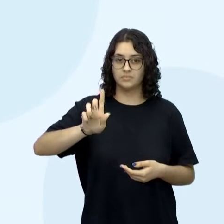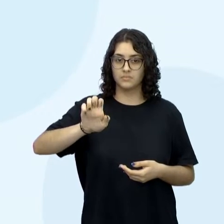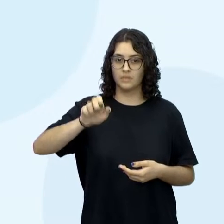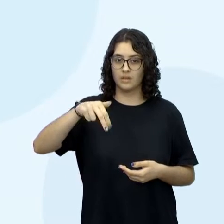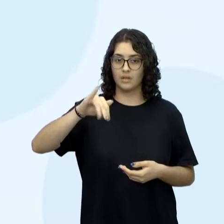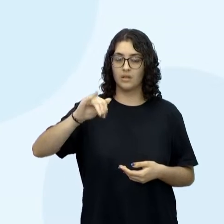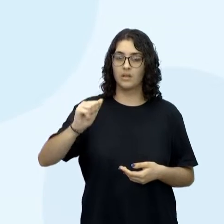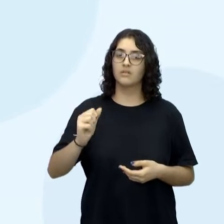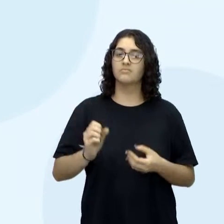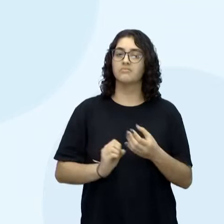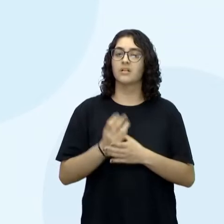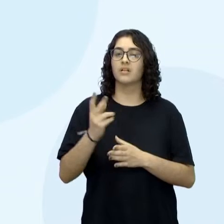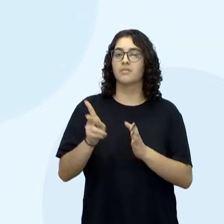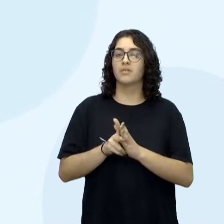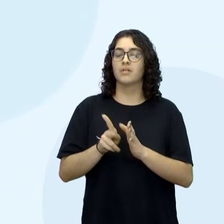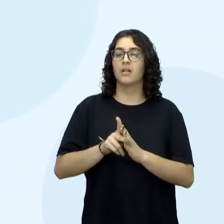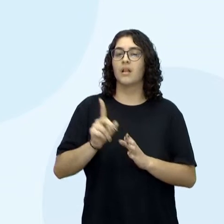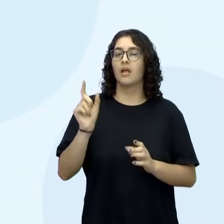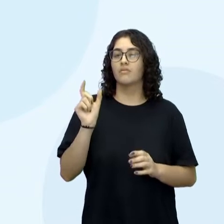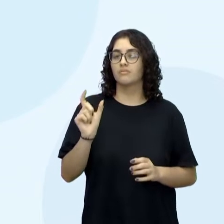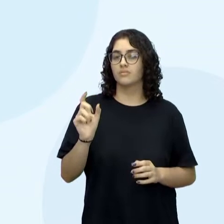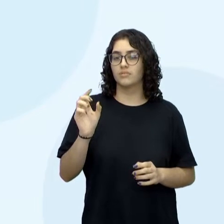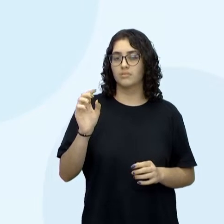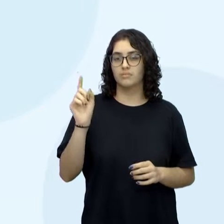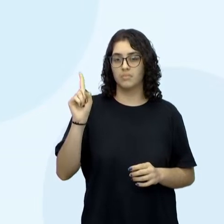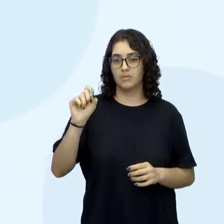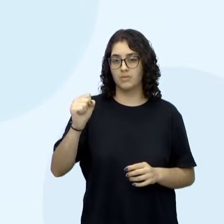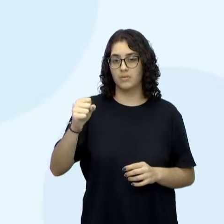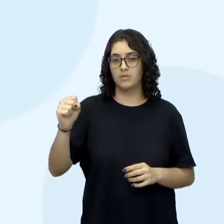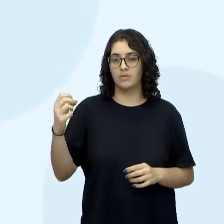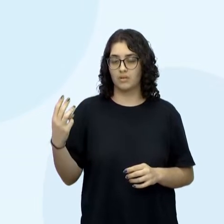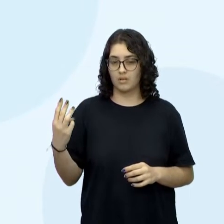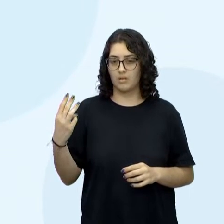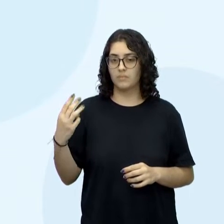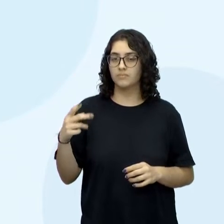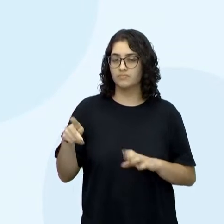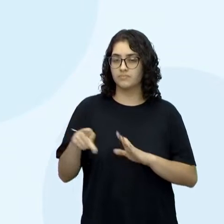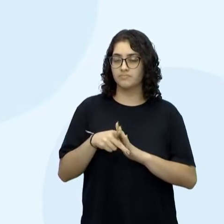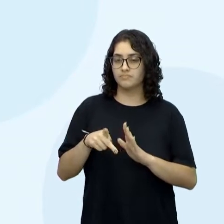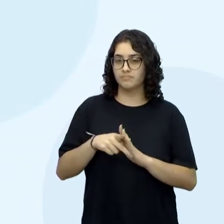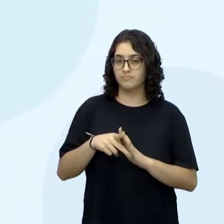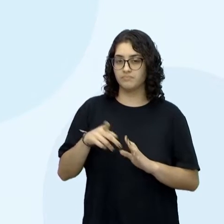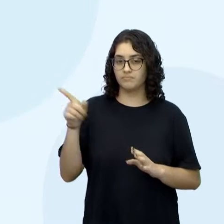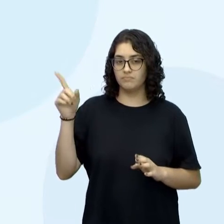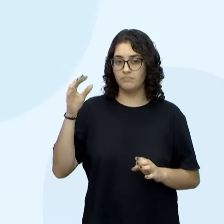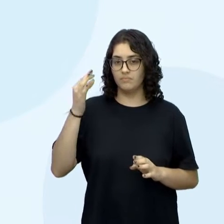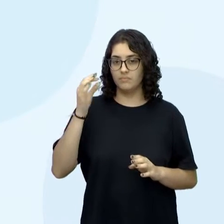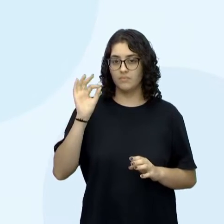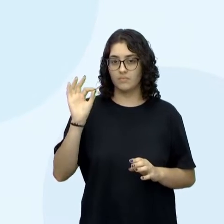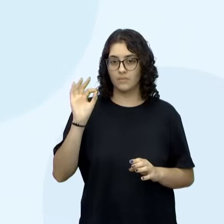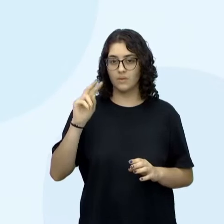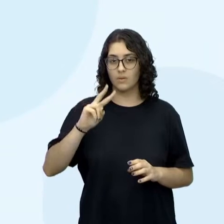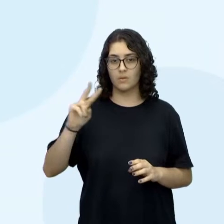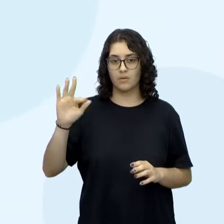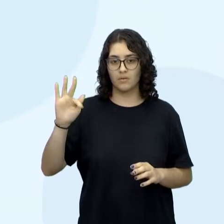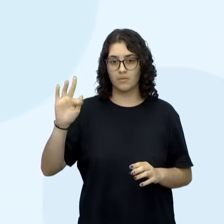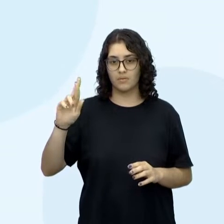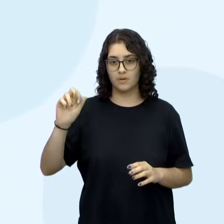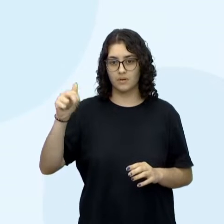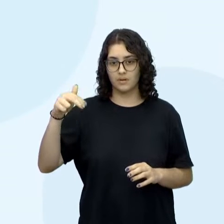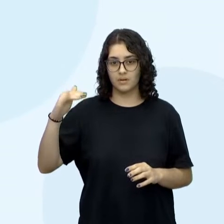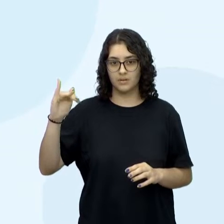aí criado em 1883 por esse estudioso aí, né, Francis